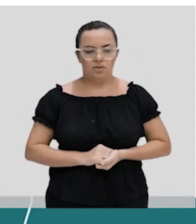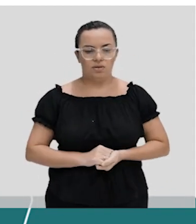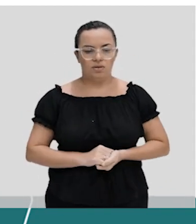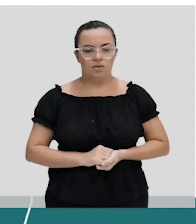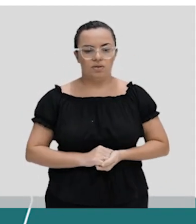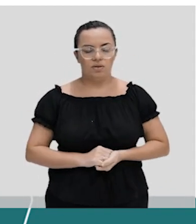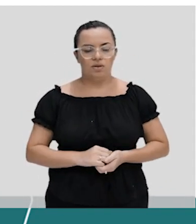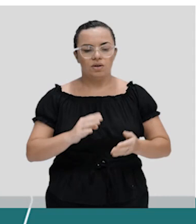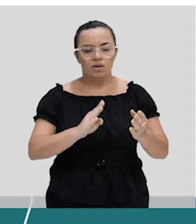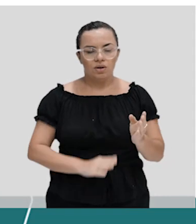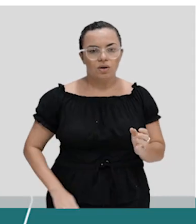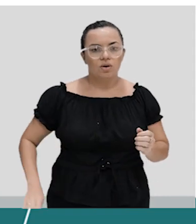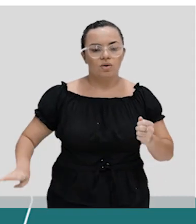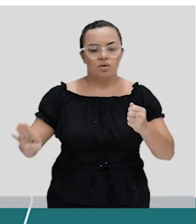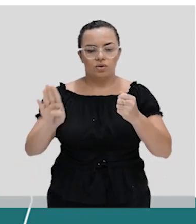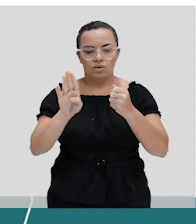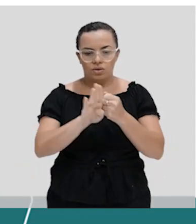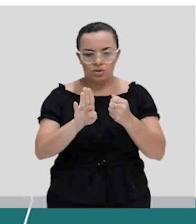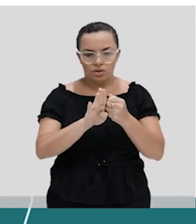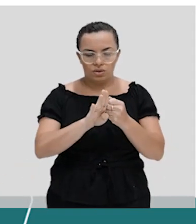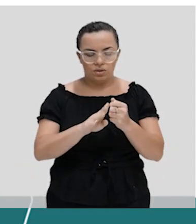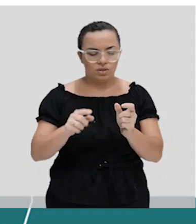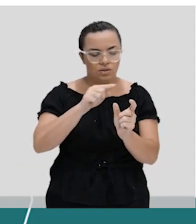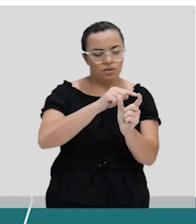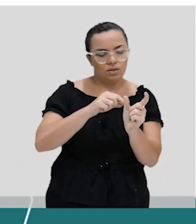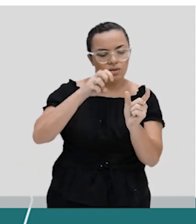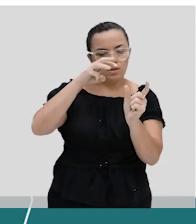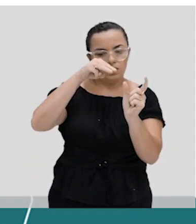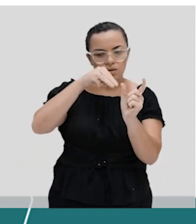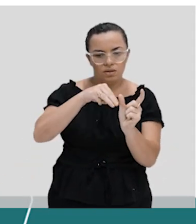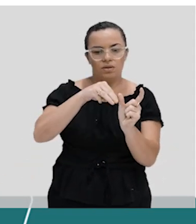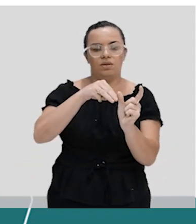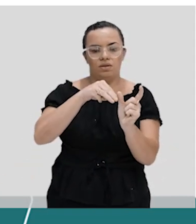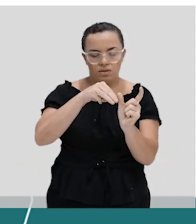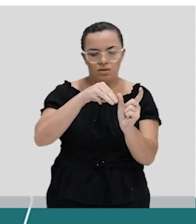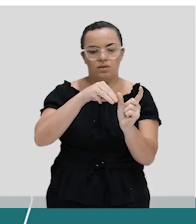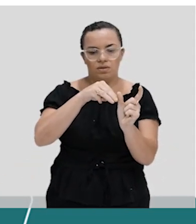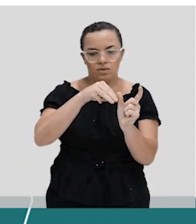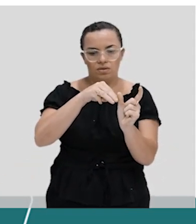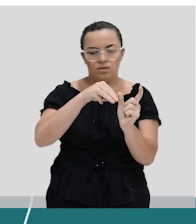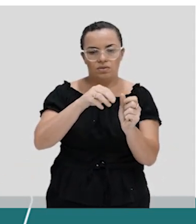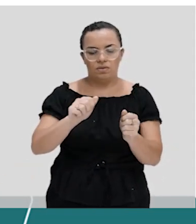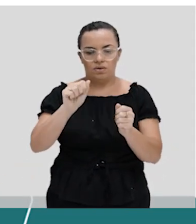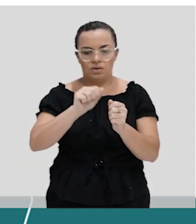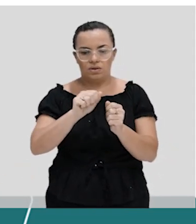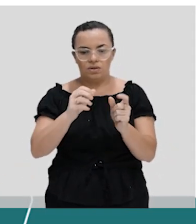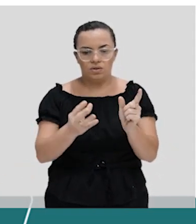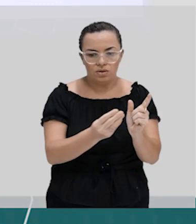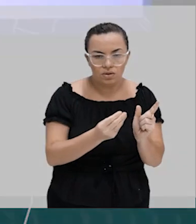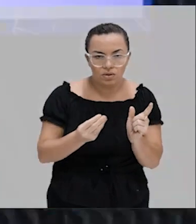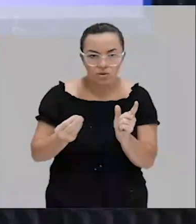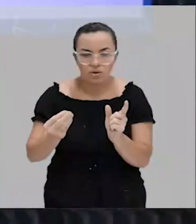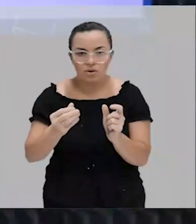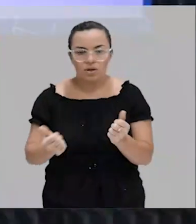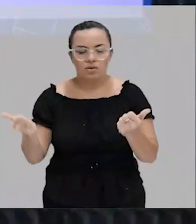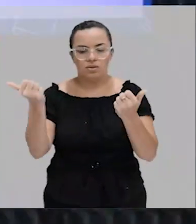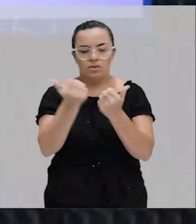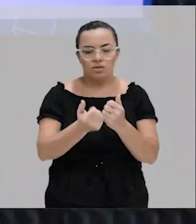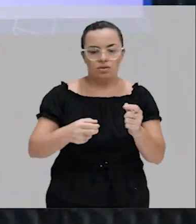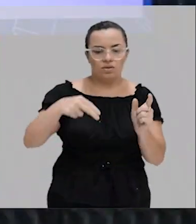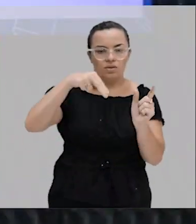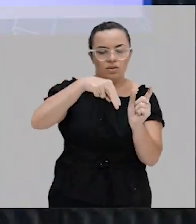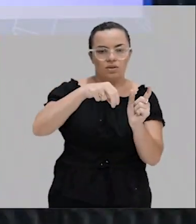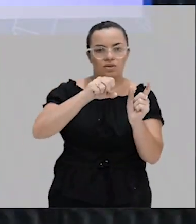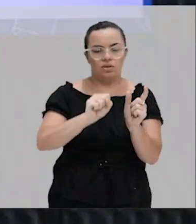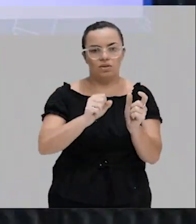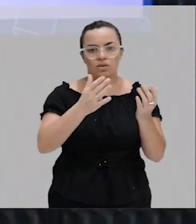substantivos terminados em M fazem o plural em NS. Por exemplo, homem, homens, né? Essas primeiras regras